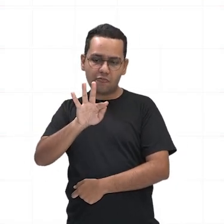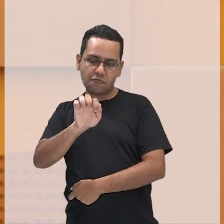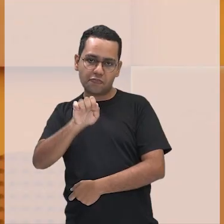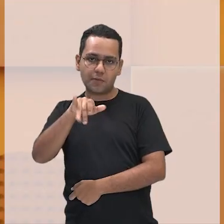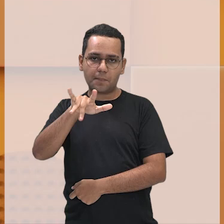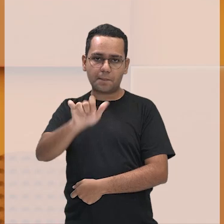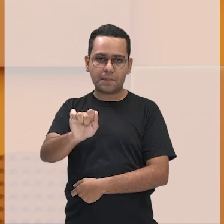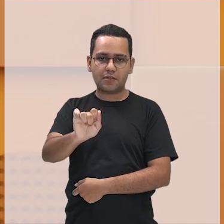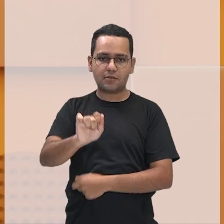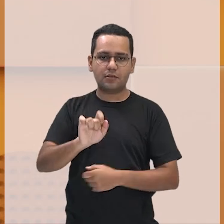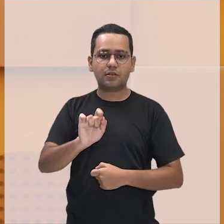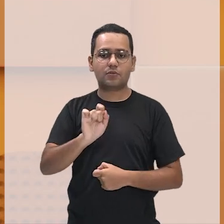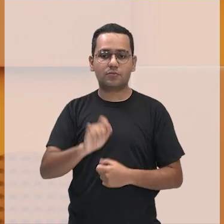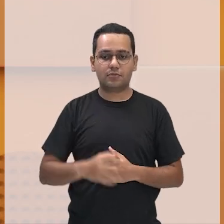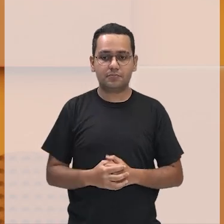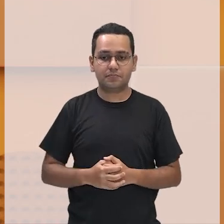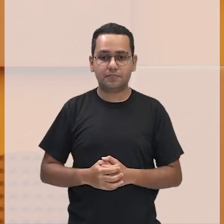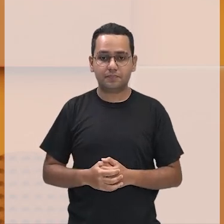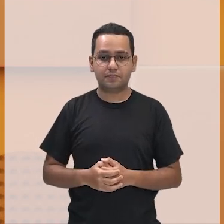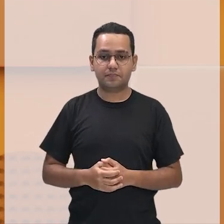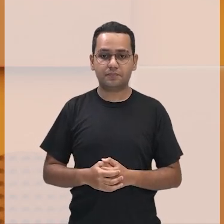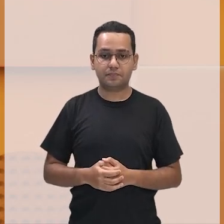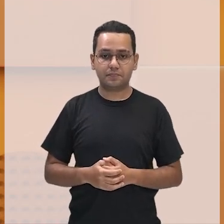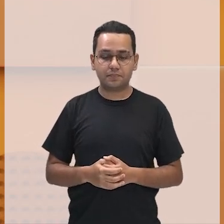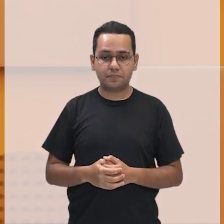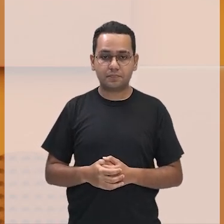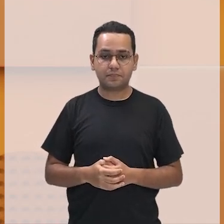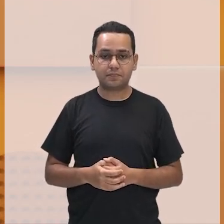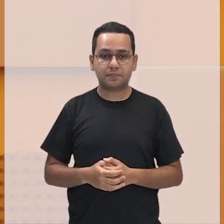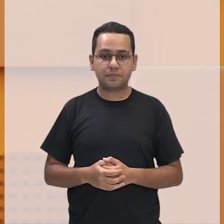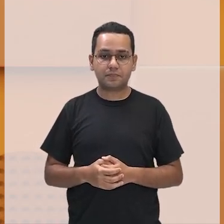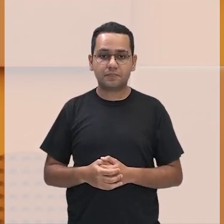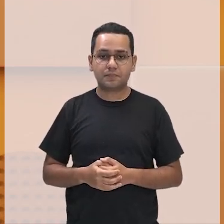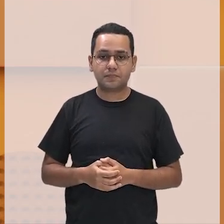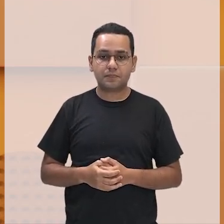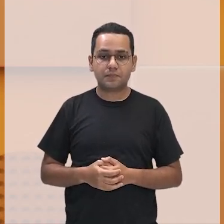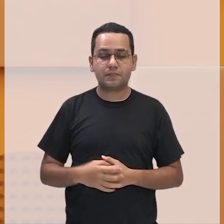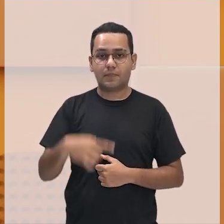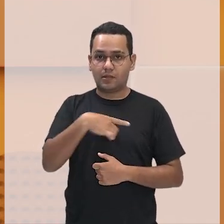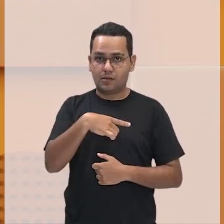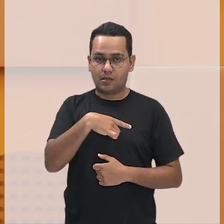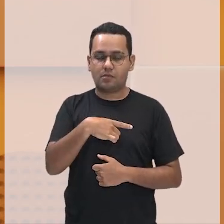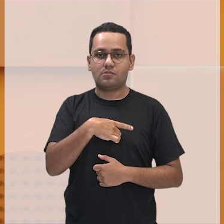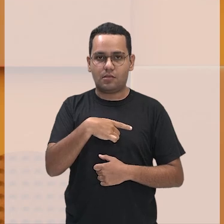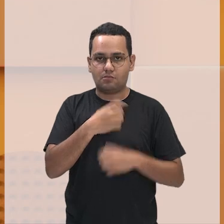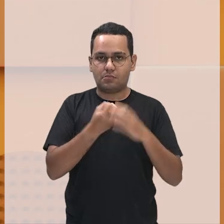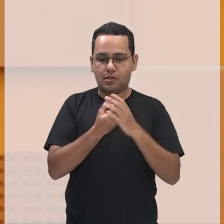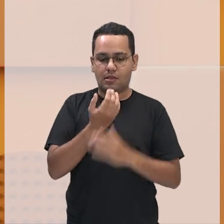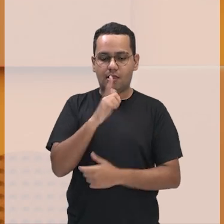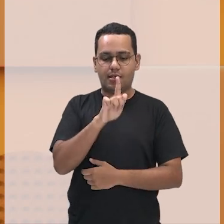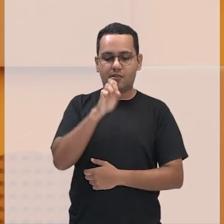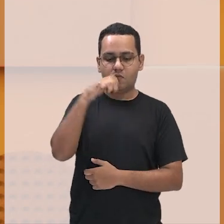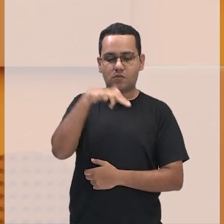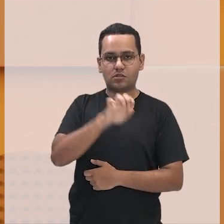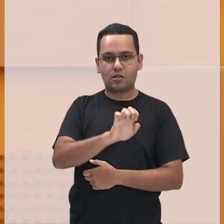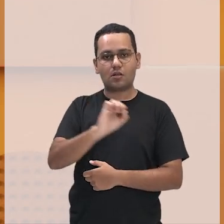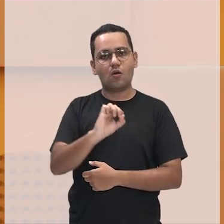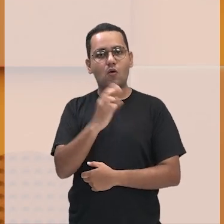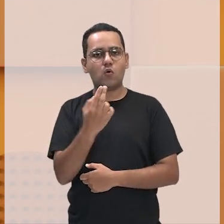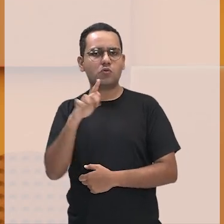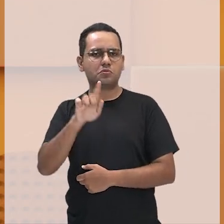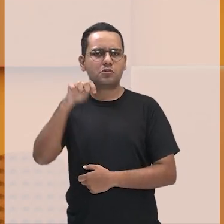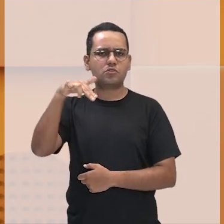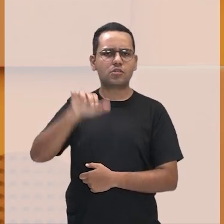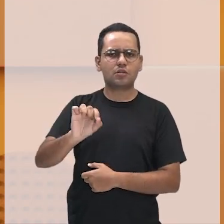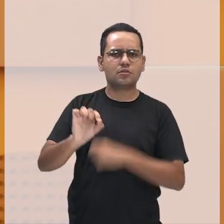falando, então, exatamente desse período, então, aonde nós temos a formação do gene ou geno, tá? Por quê? Porque